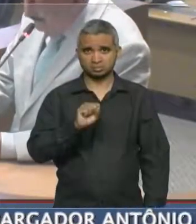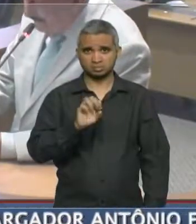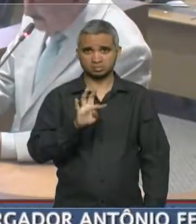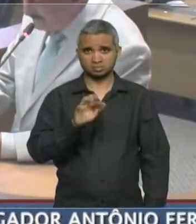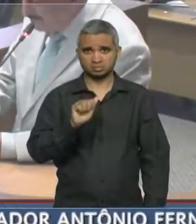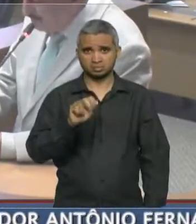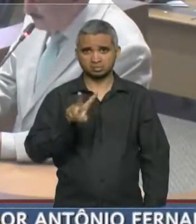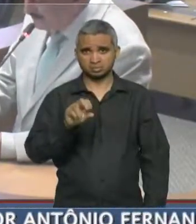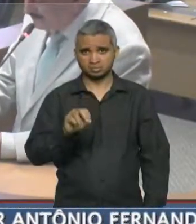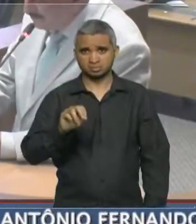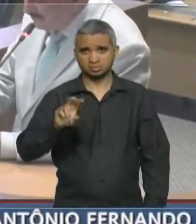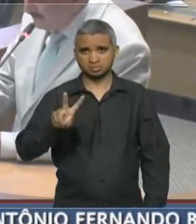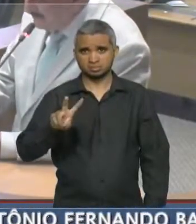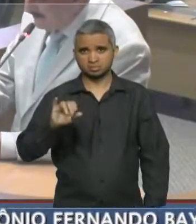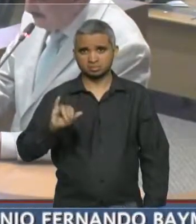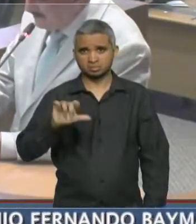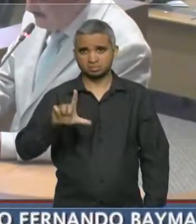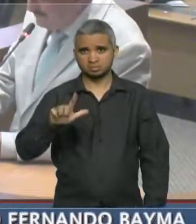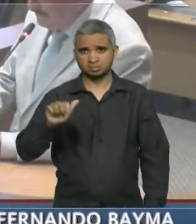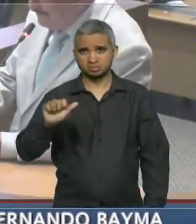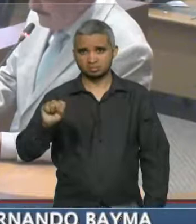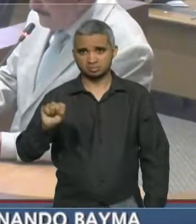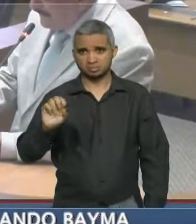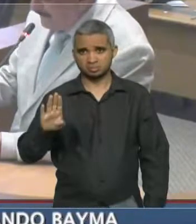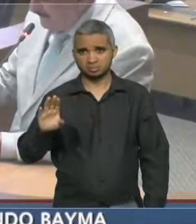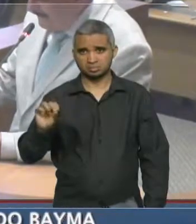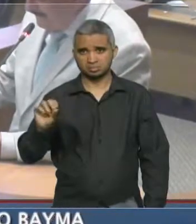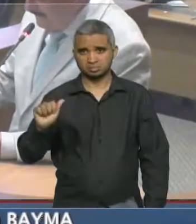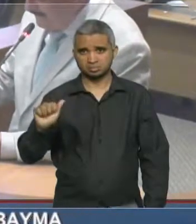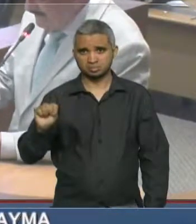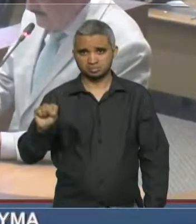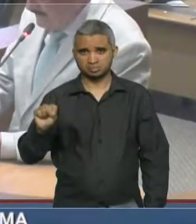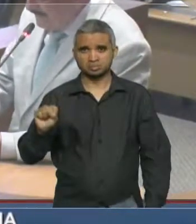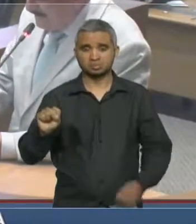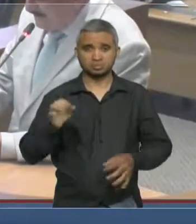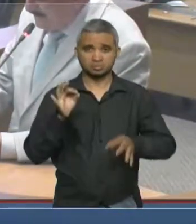Gustavo Vilas Boas, juiz eleitoral.